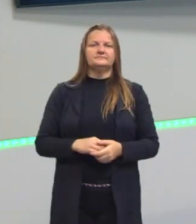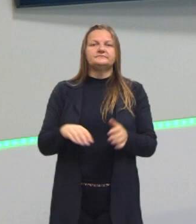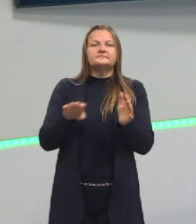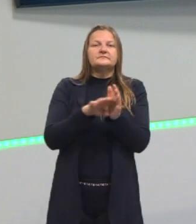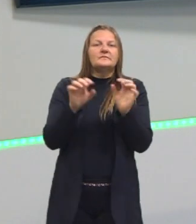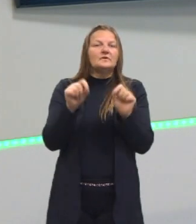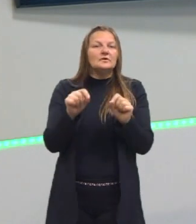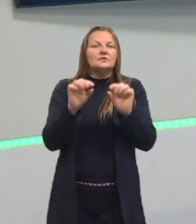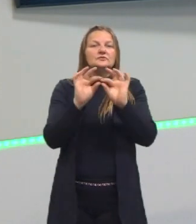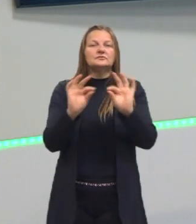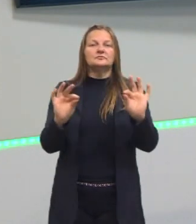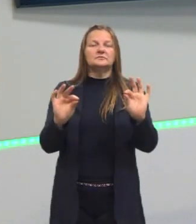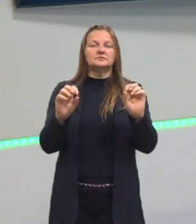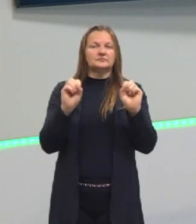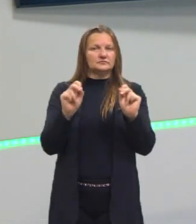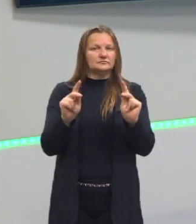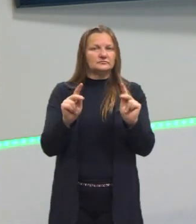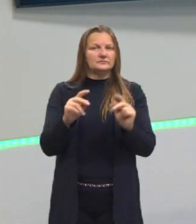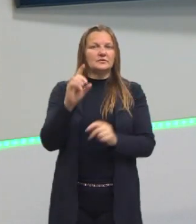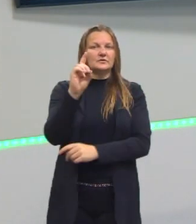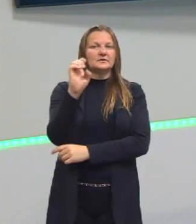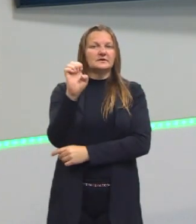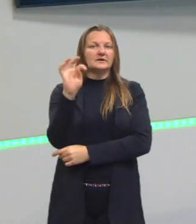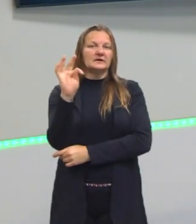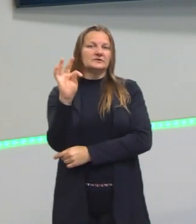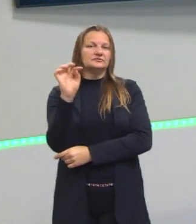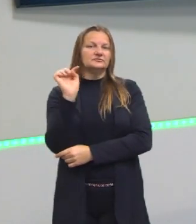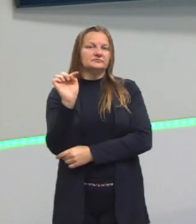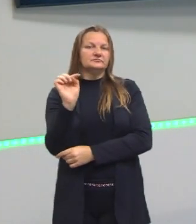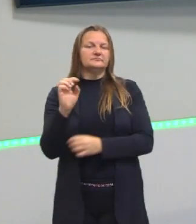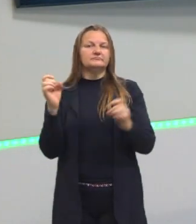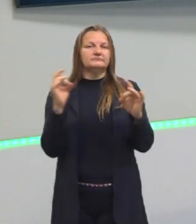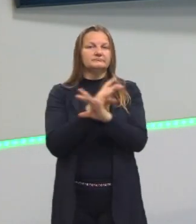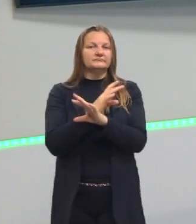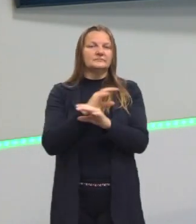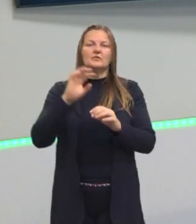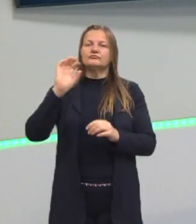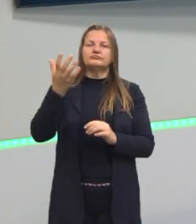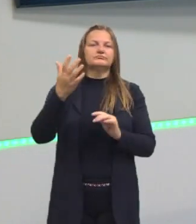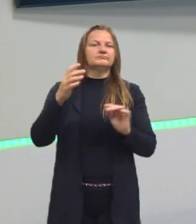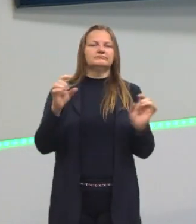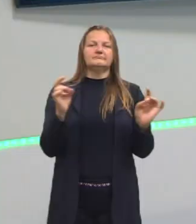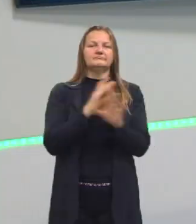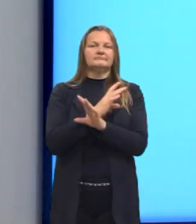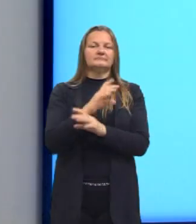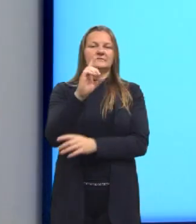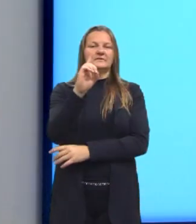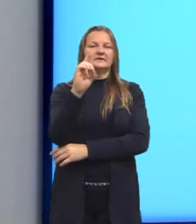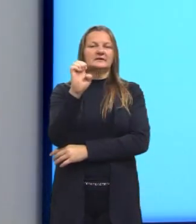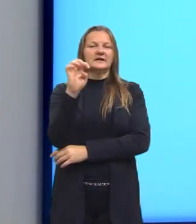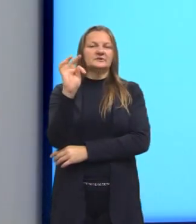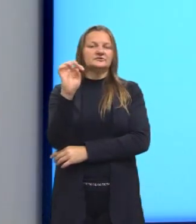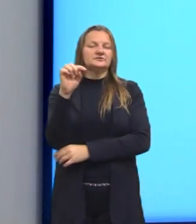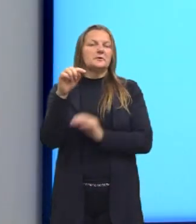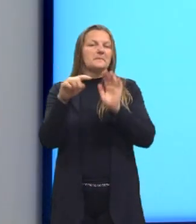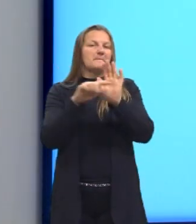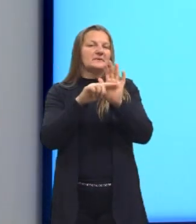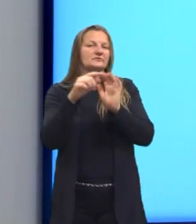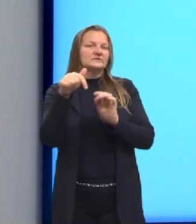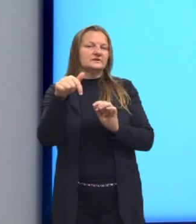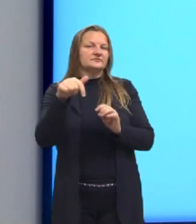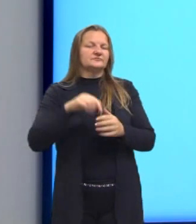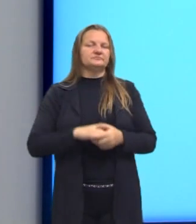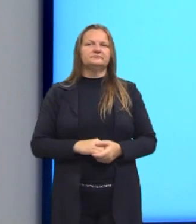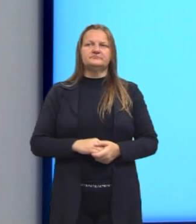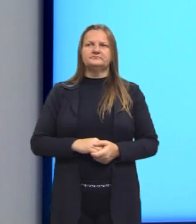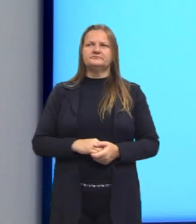eu só queria determinar qual o determinante, né? Então, pronto, resolvido. Determinante é igual a menos 7.